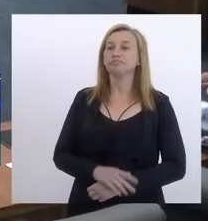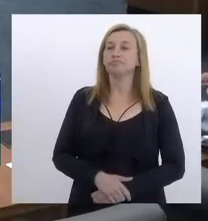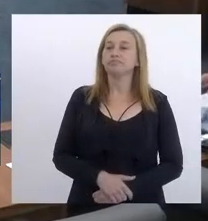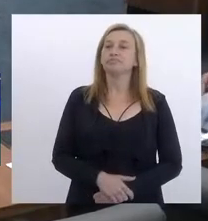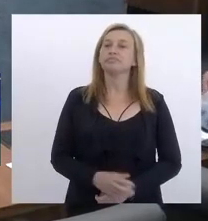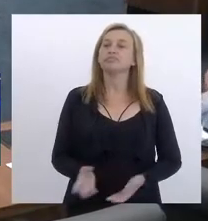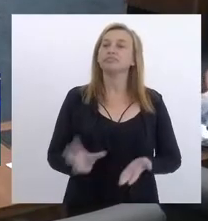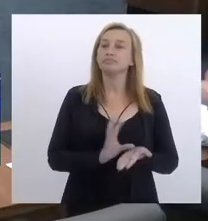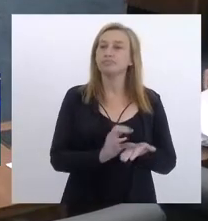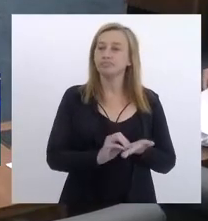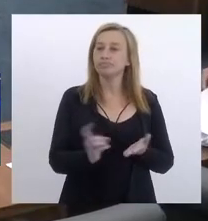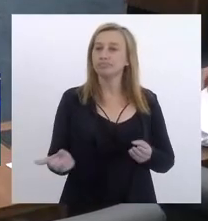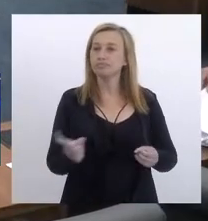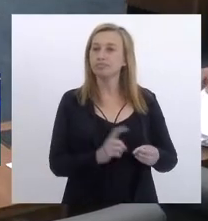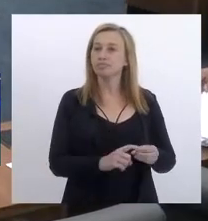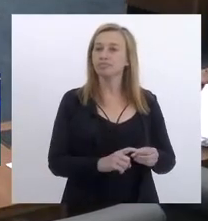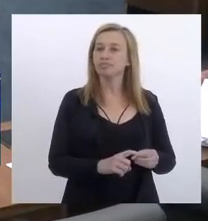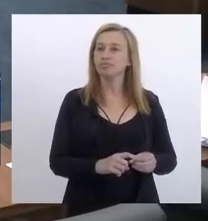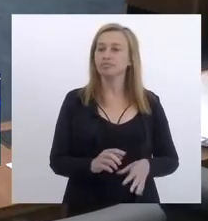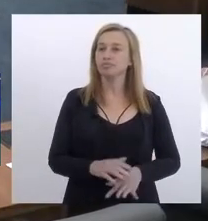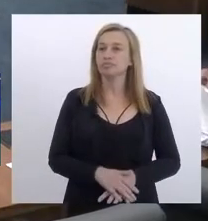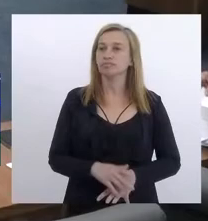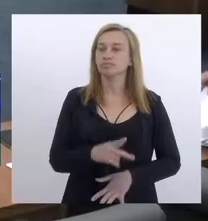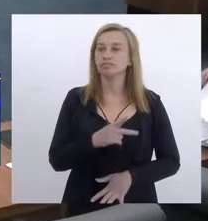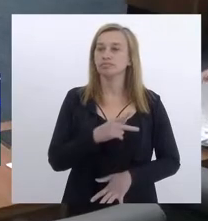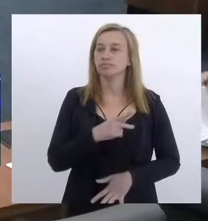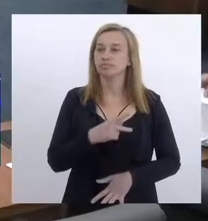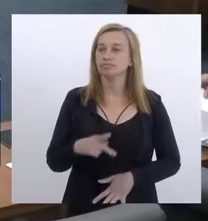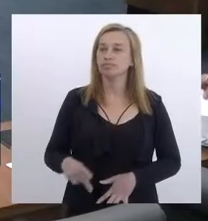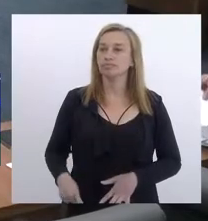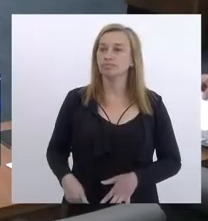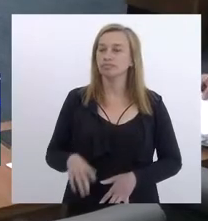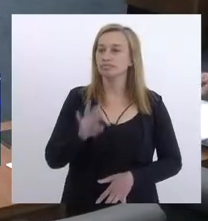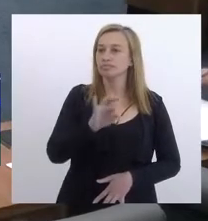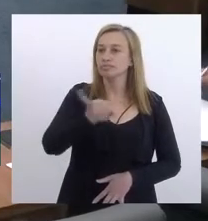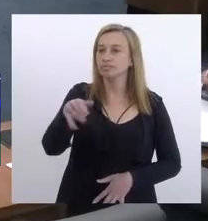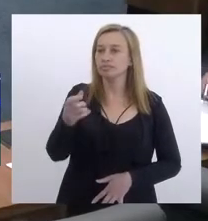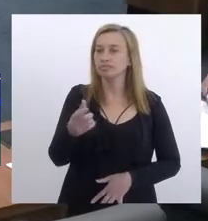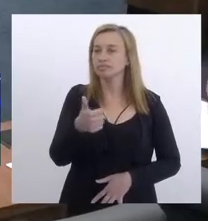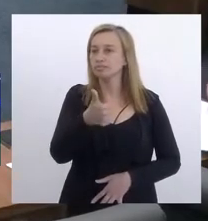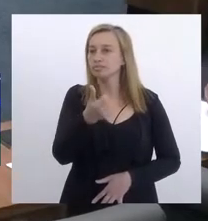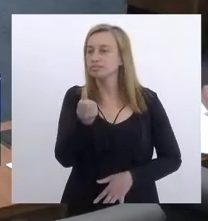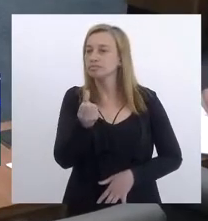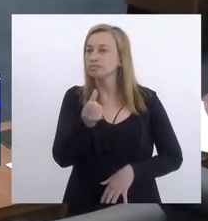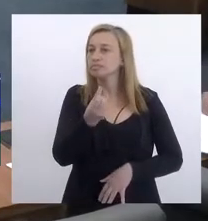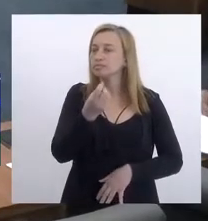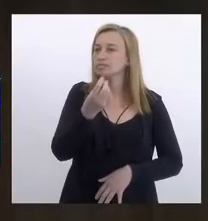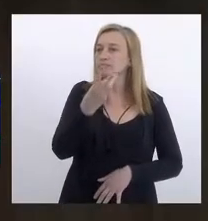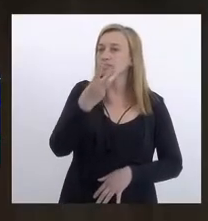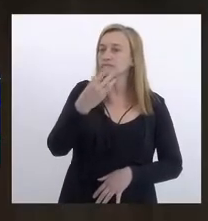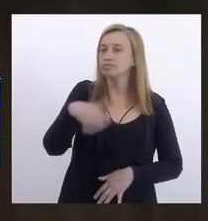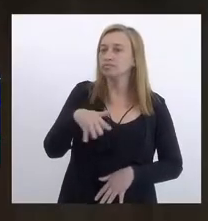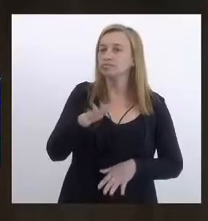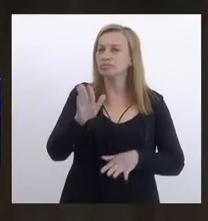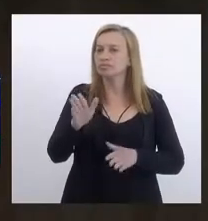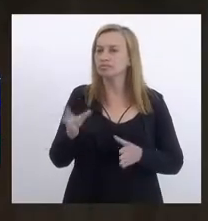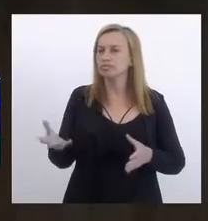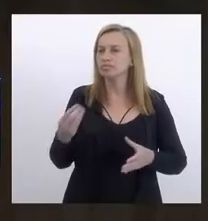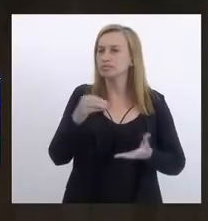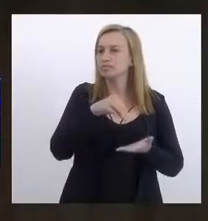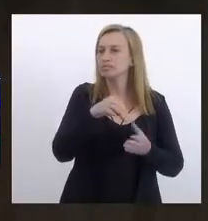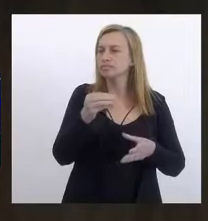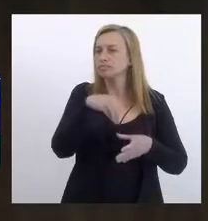vamos à pauta. Não. Eu vou receber o presidente TJ às 16h30. É só para registrar aqui o pedido de Vossa Excelência a inclusão de pauta de outros dois